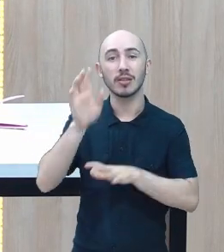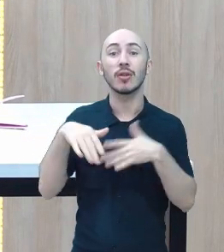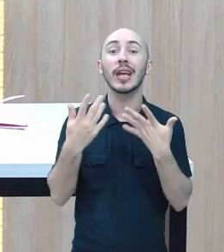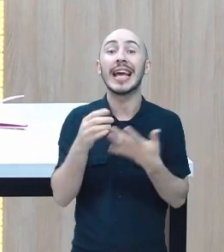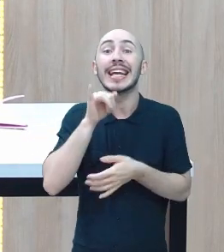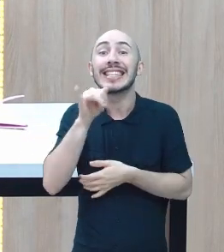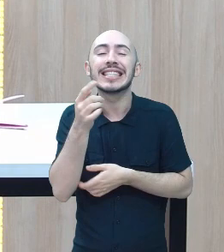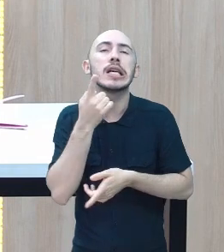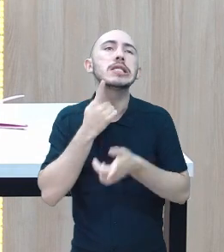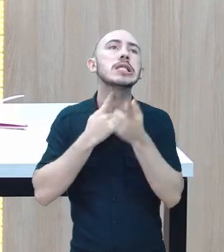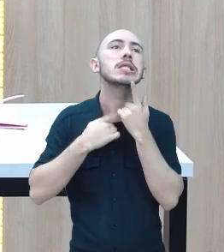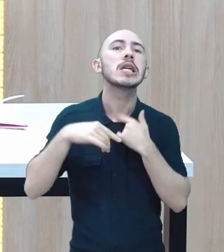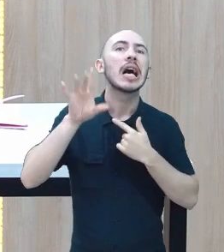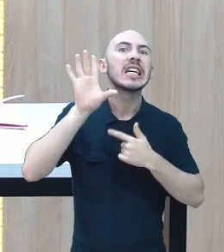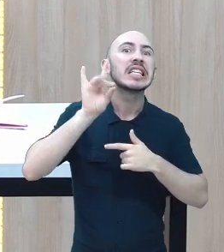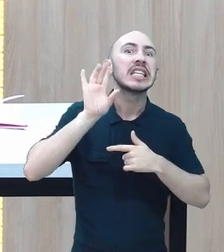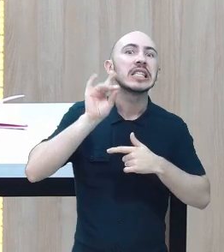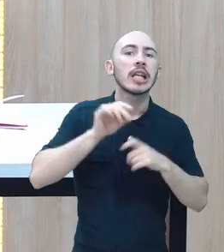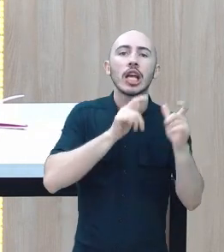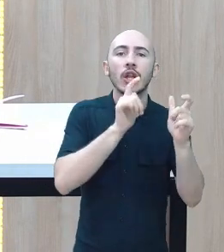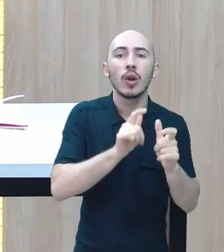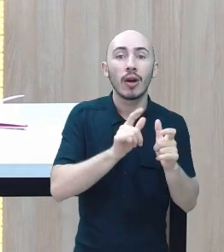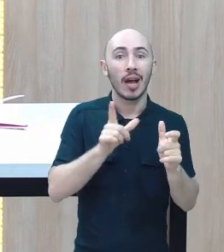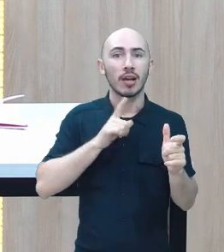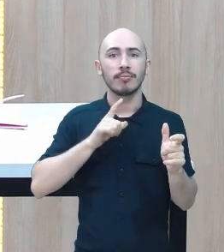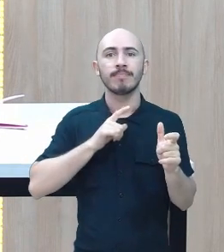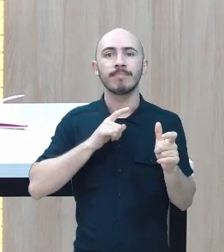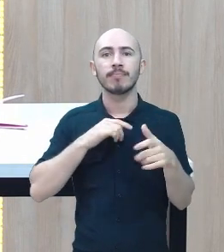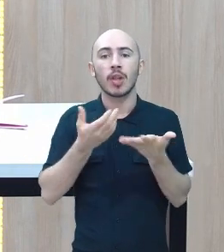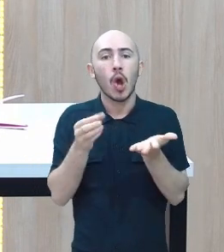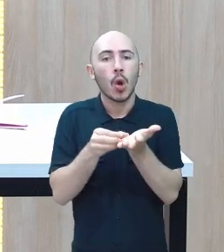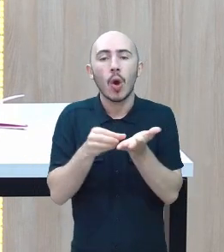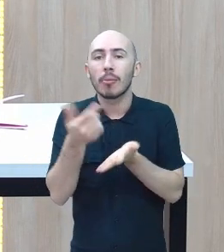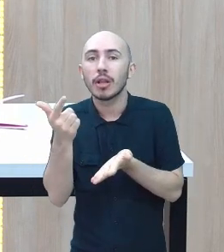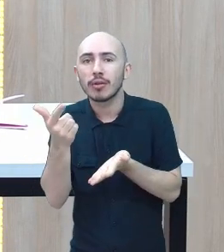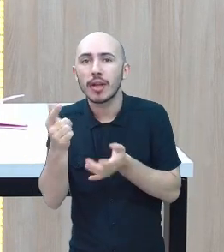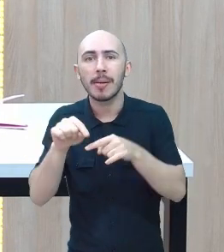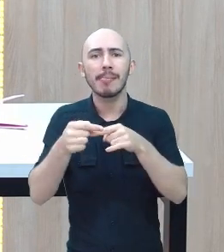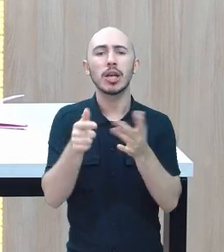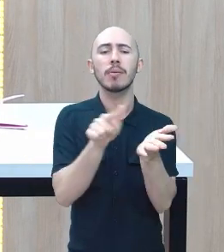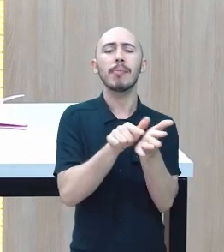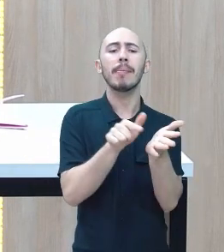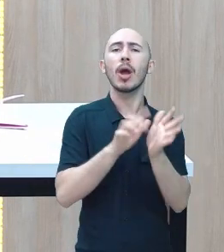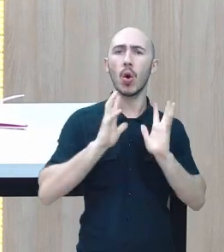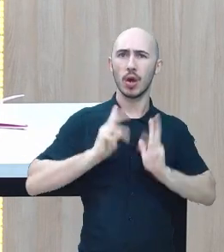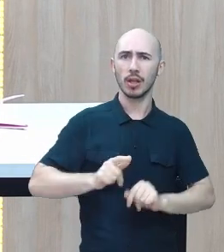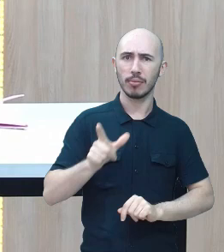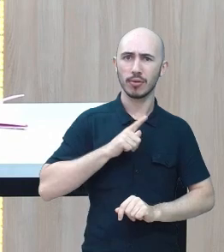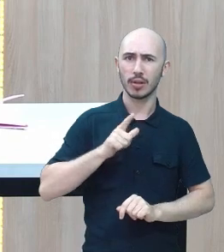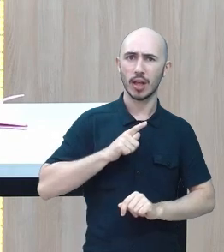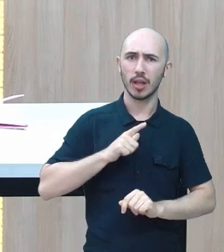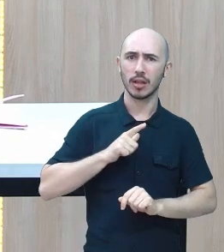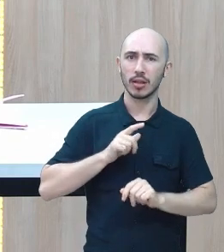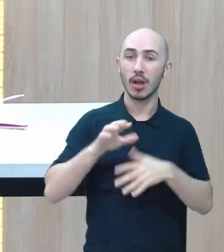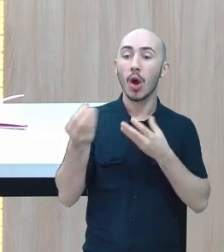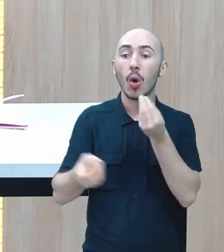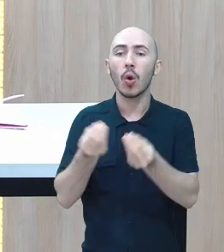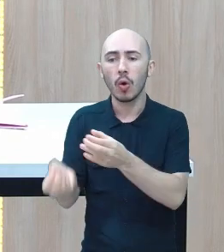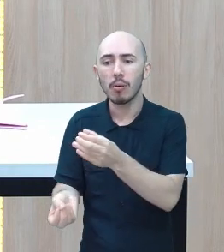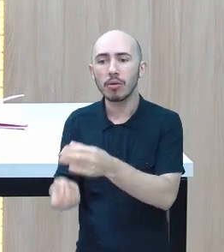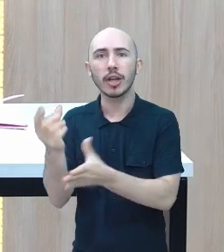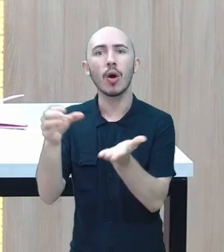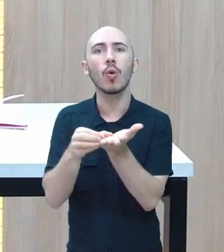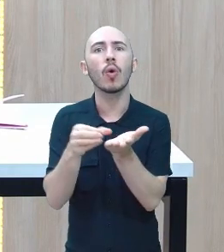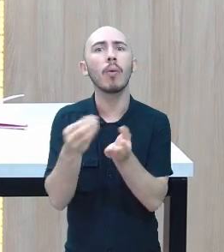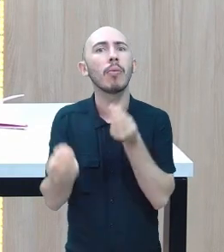lugar e você tiver um papel limpo, você pode fazer um copo para beber uma água fresca. E olha, não rasga, tá, gente?